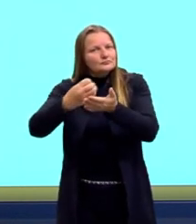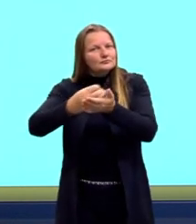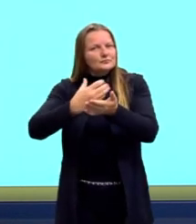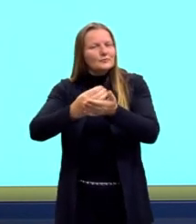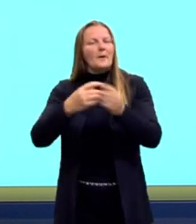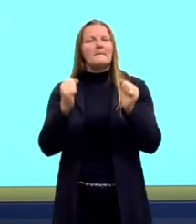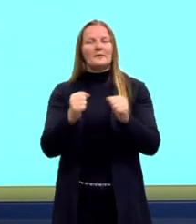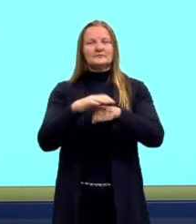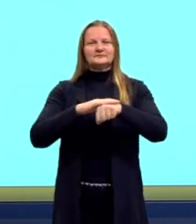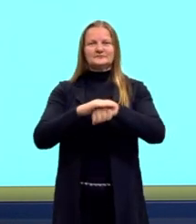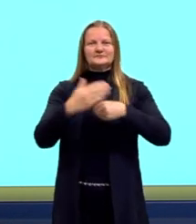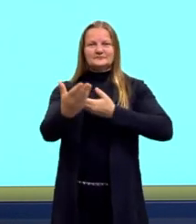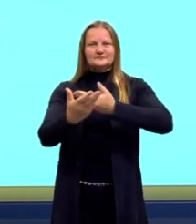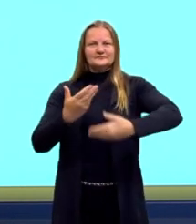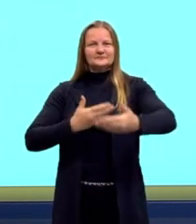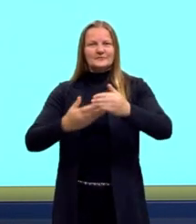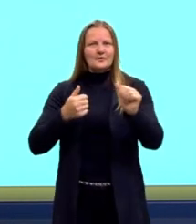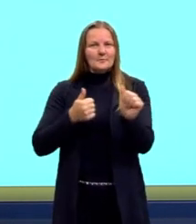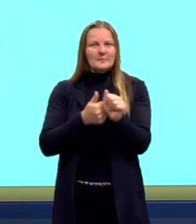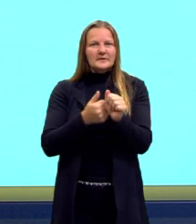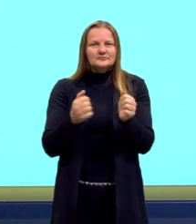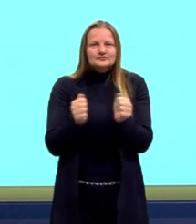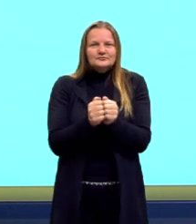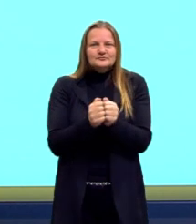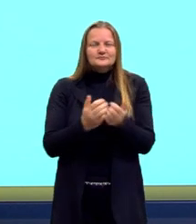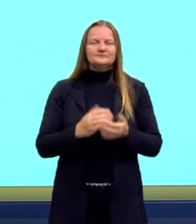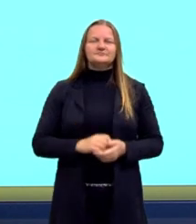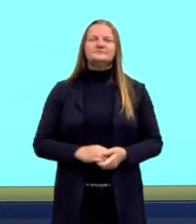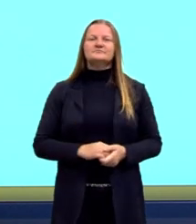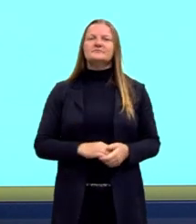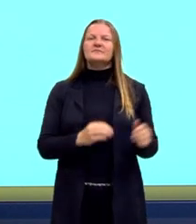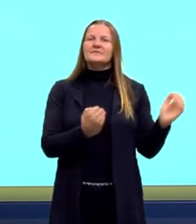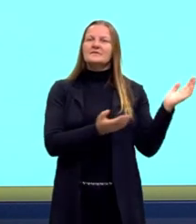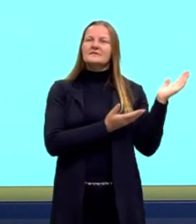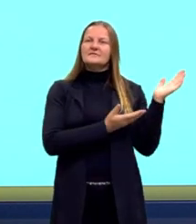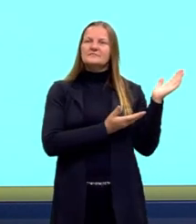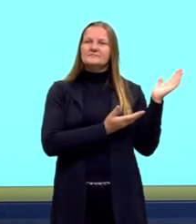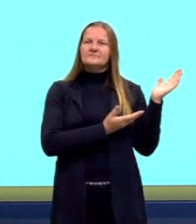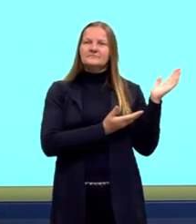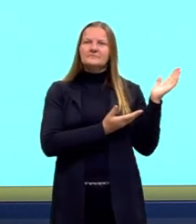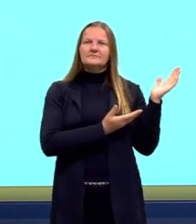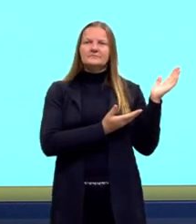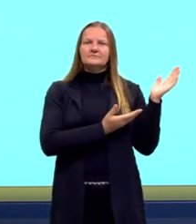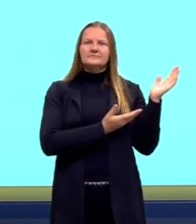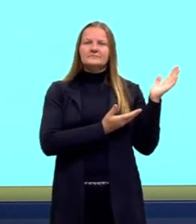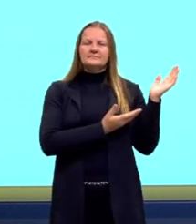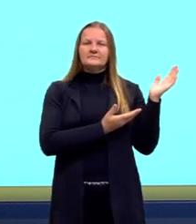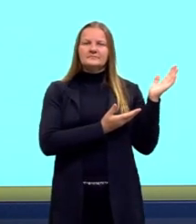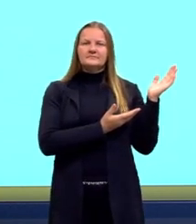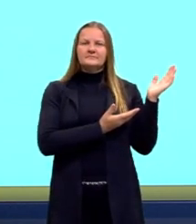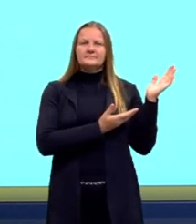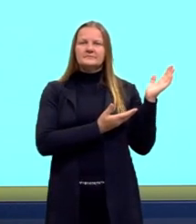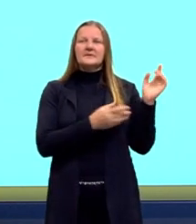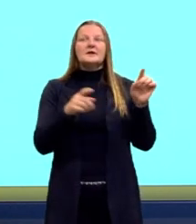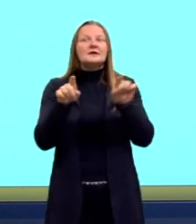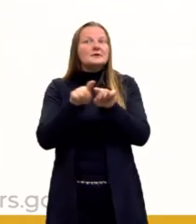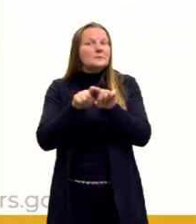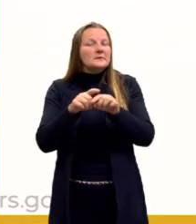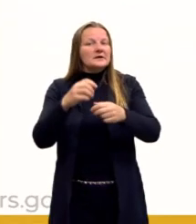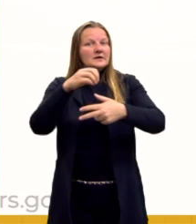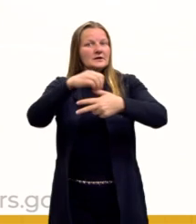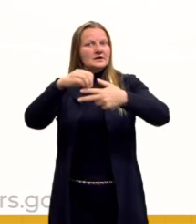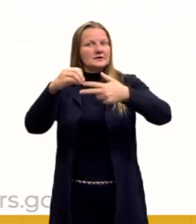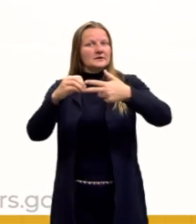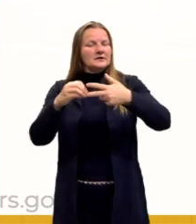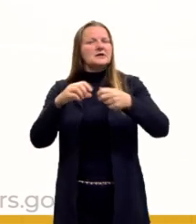conversar com a gente Dessa proximidade aí do Enem e falando em ENEM acho que é importante nós começar a darmos algumas dicas para você